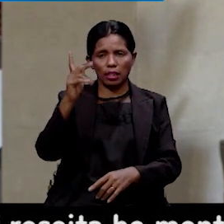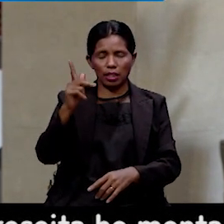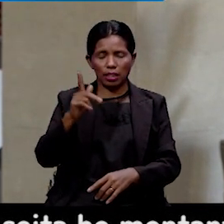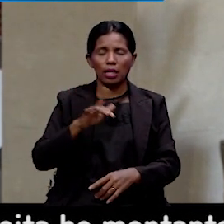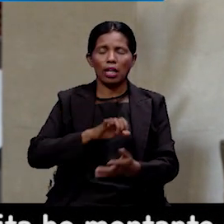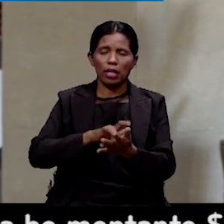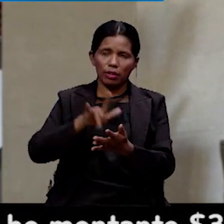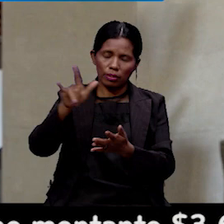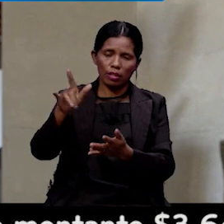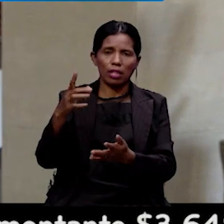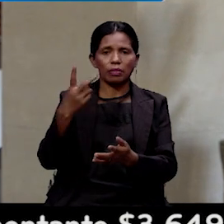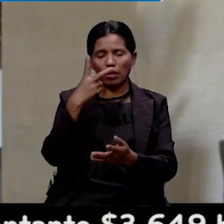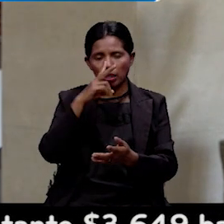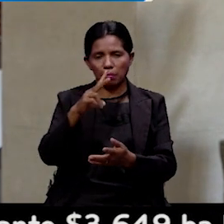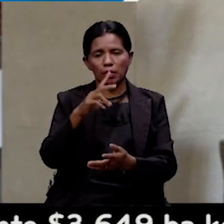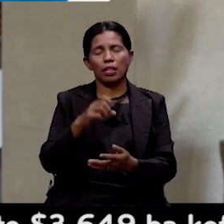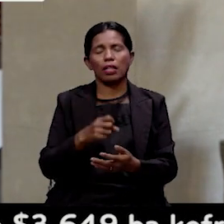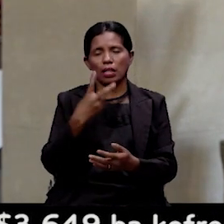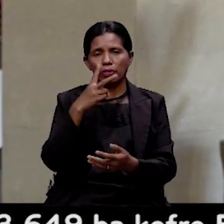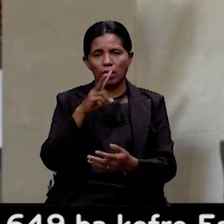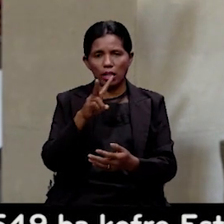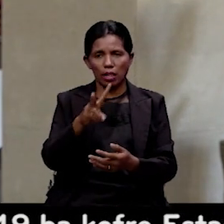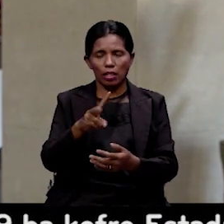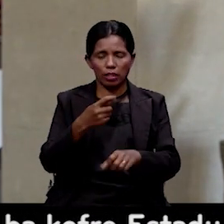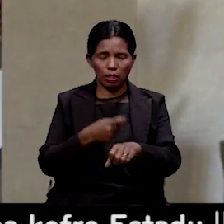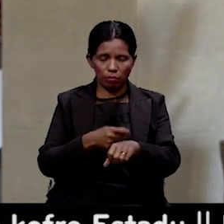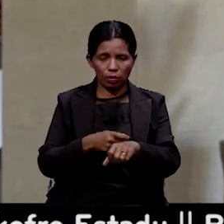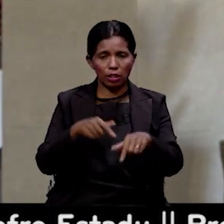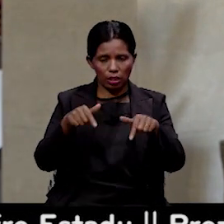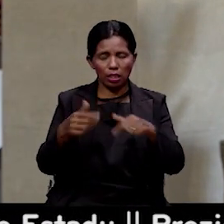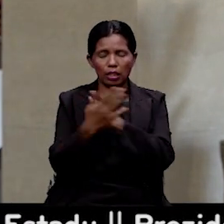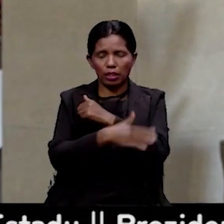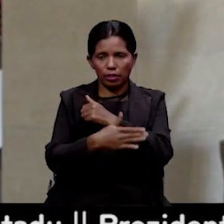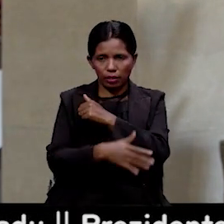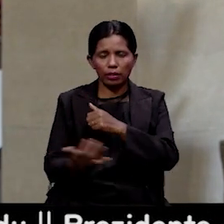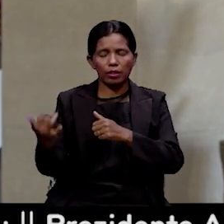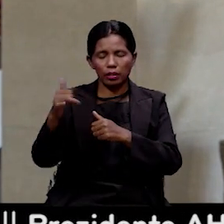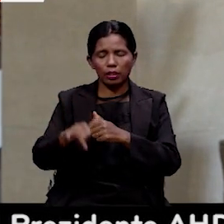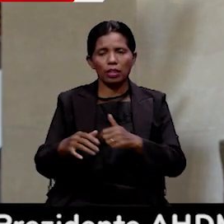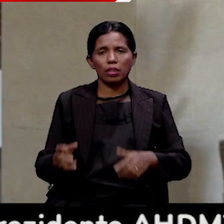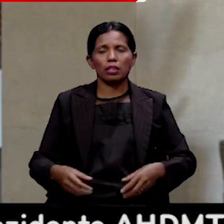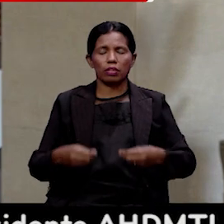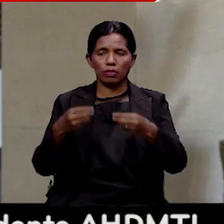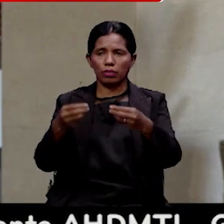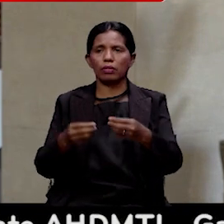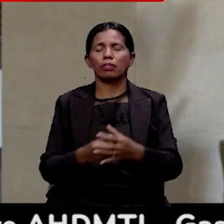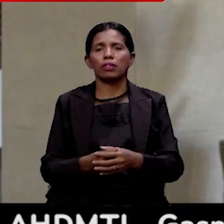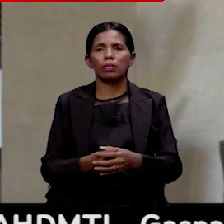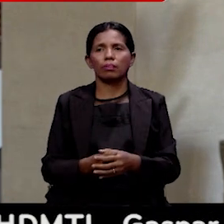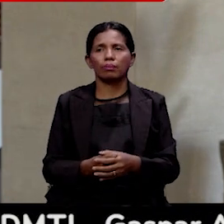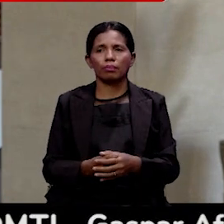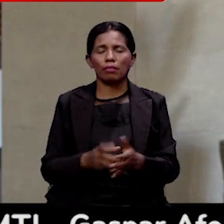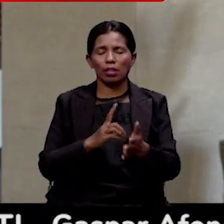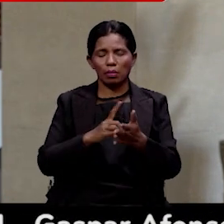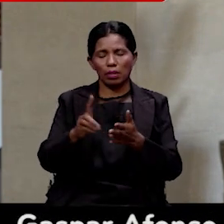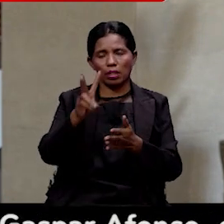sala situação mos hareba a situação herai larang. Portanto sira só autoriza pelo menos semana rua